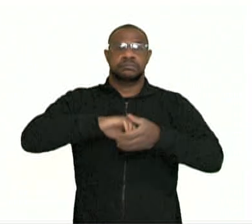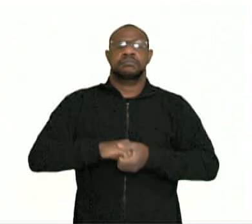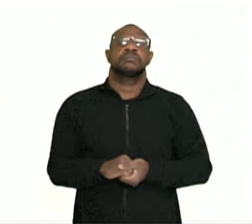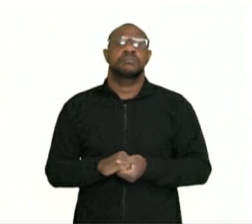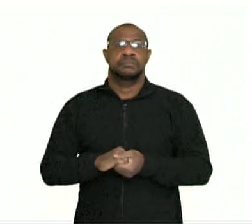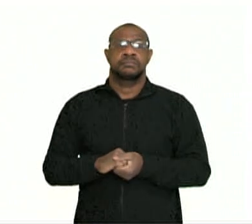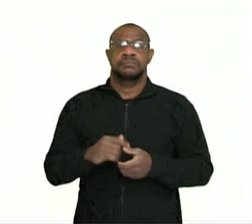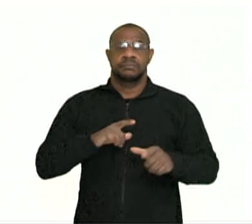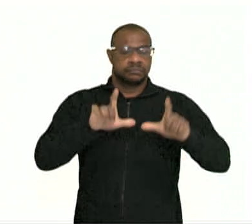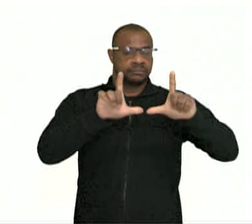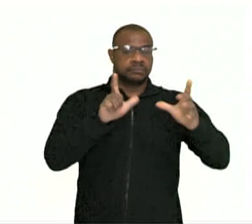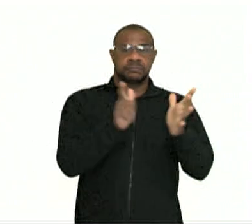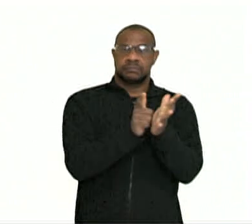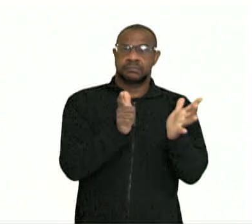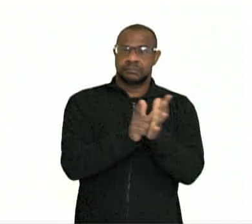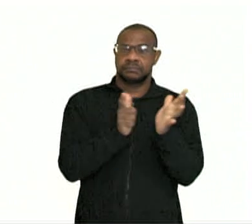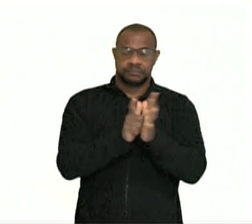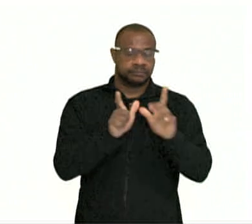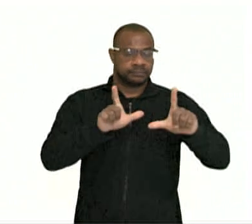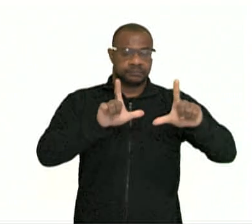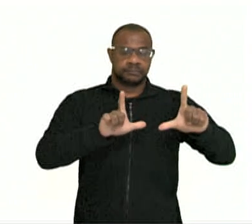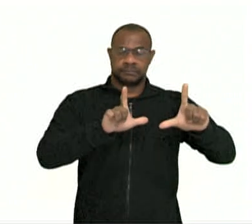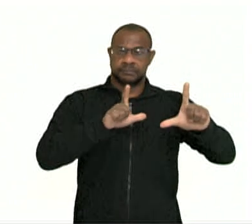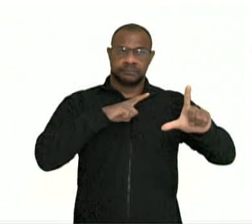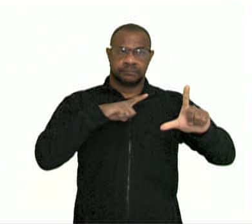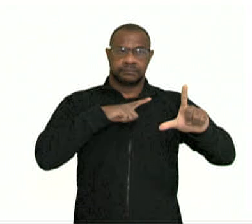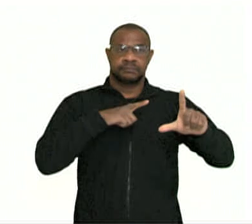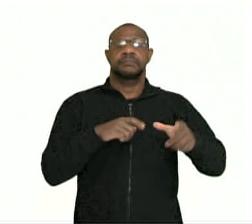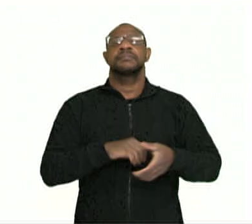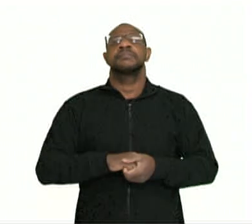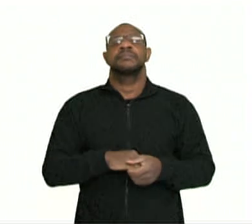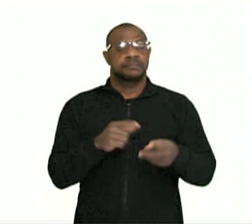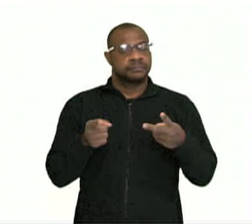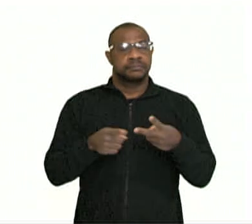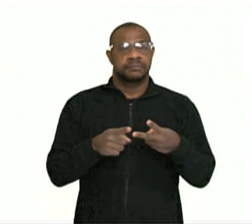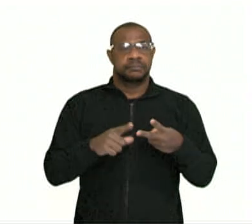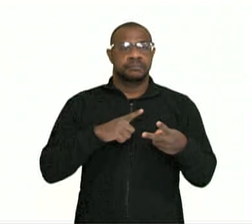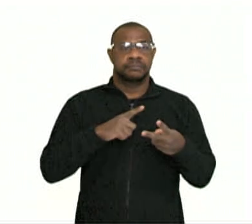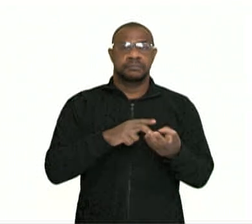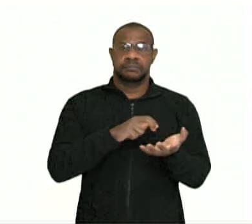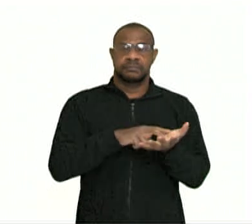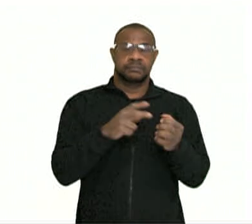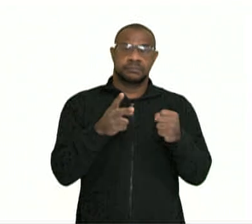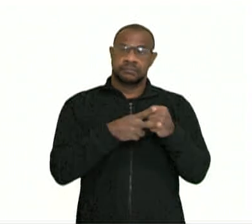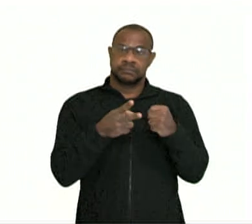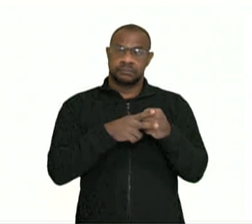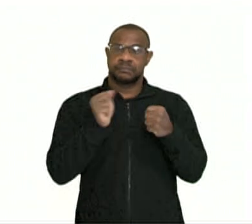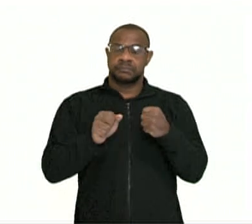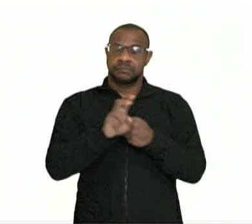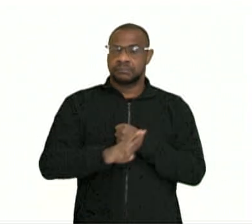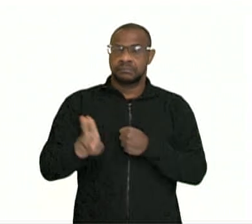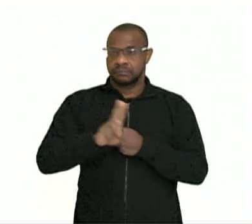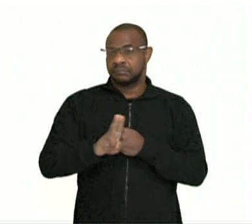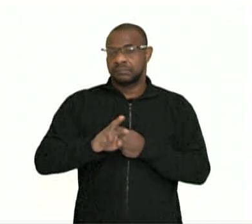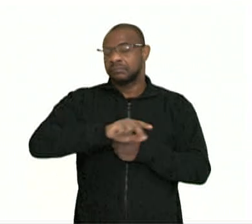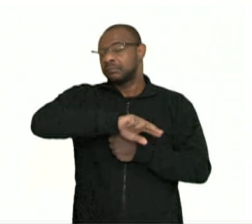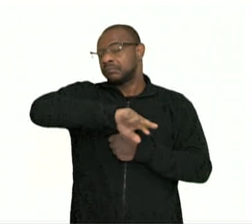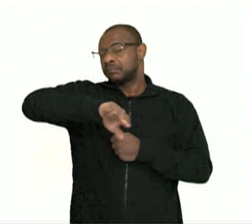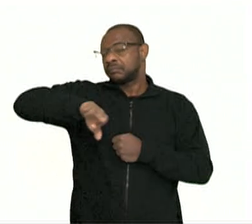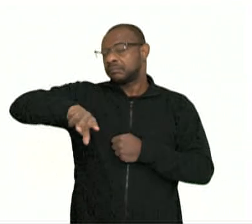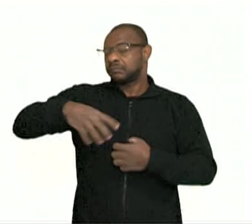folha avulsa ou panfleto. Vimos também que os modos verbais podem ser usados de diferentes